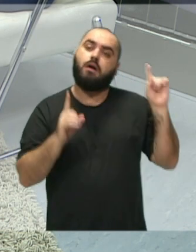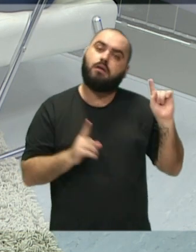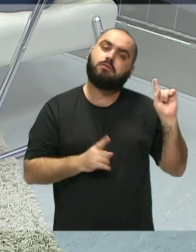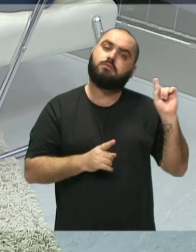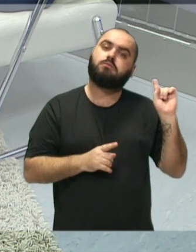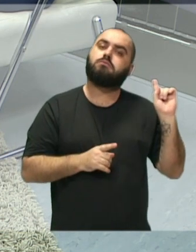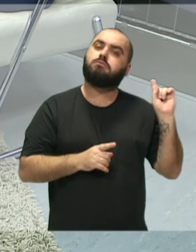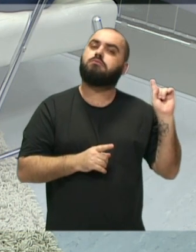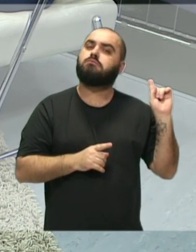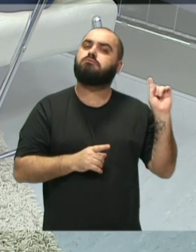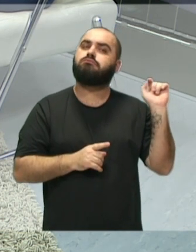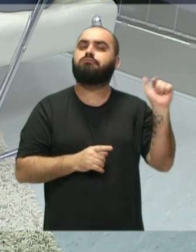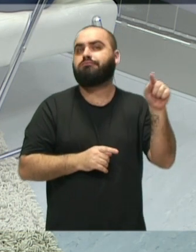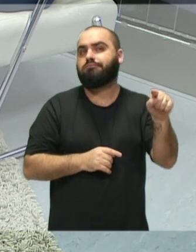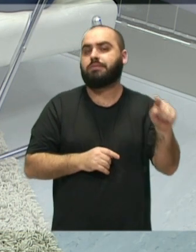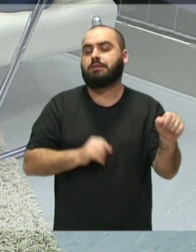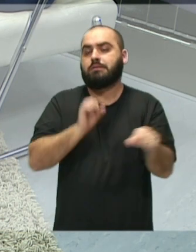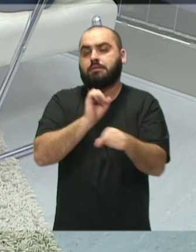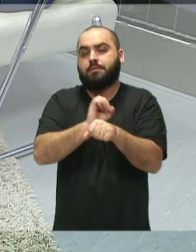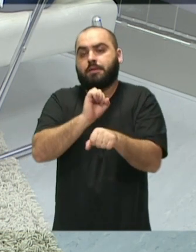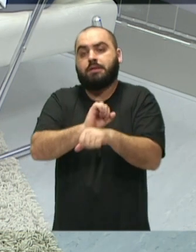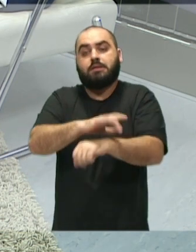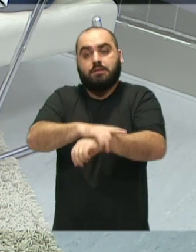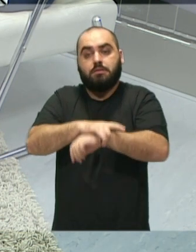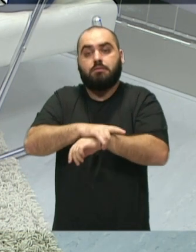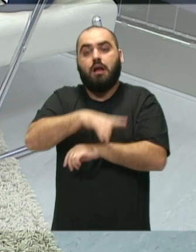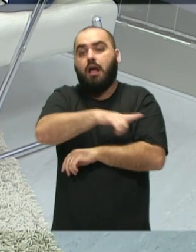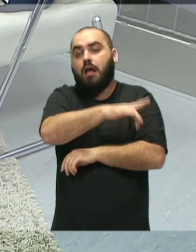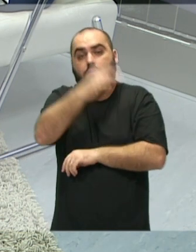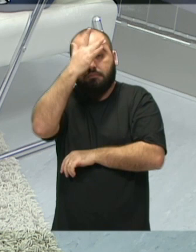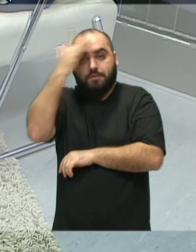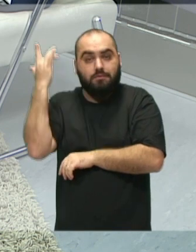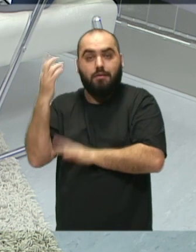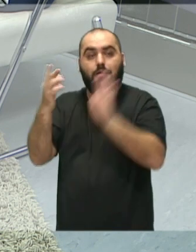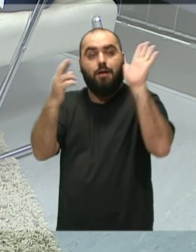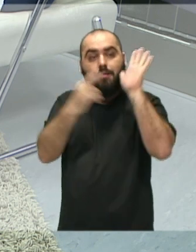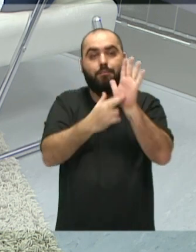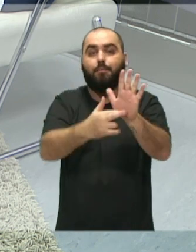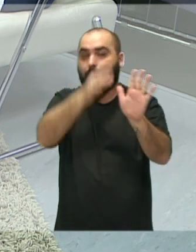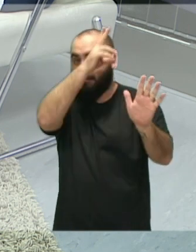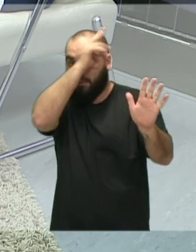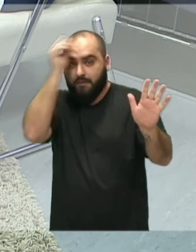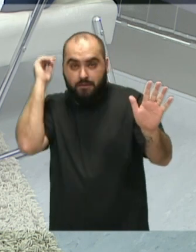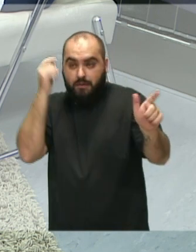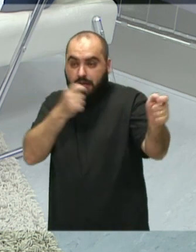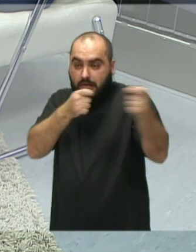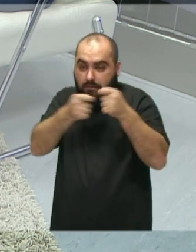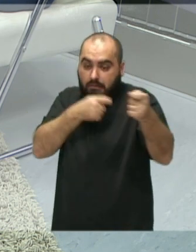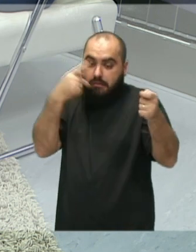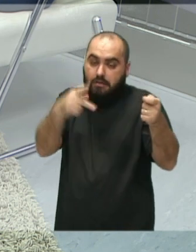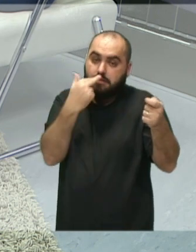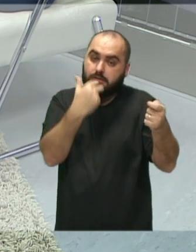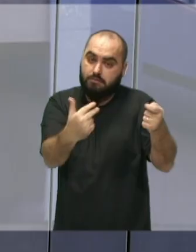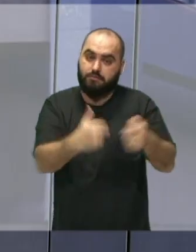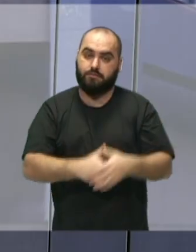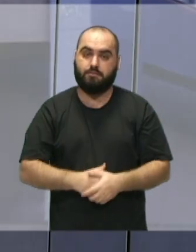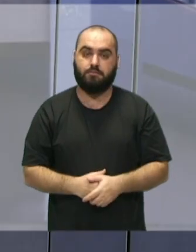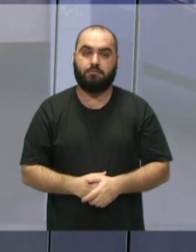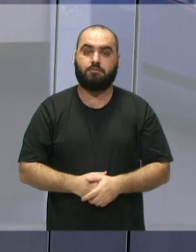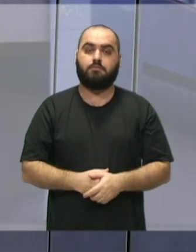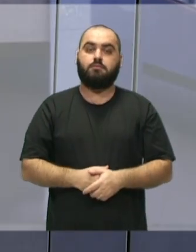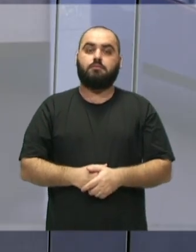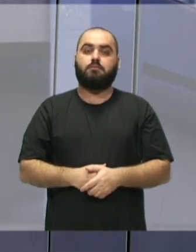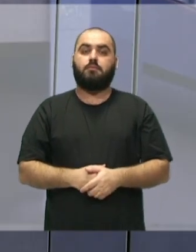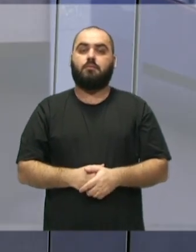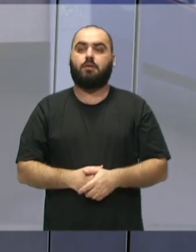gente ficaria seguro que essas pessoas não estariam agindo em nome da prefeitura e fazendo esse tipo de negociação. Por conta disso, também, eu